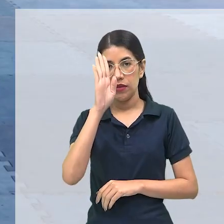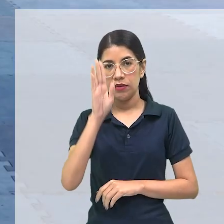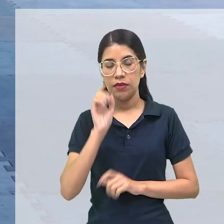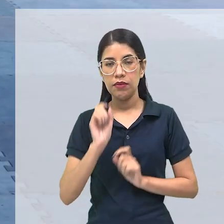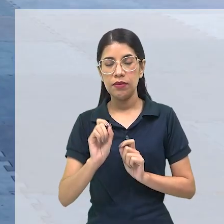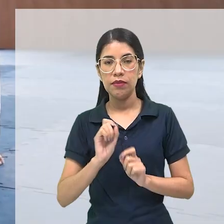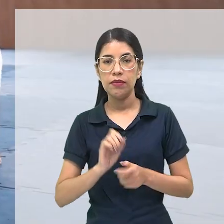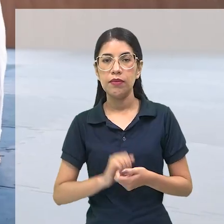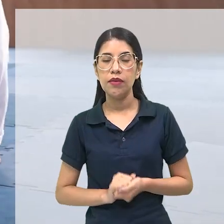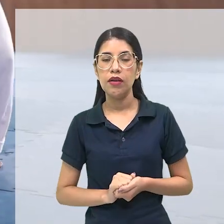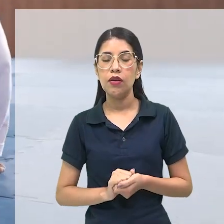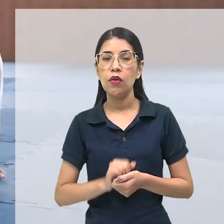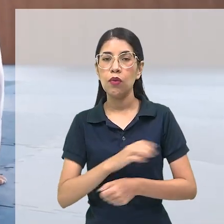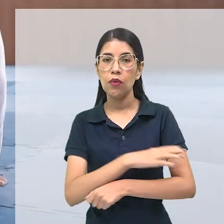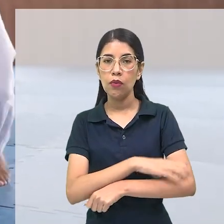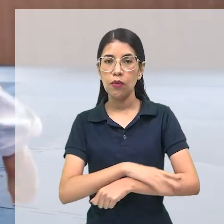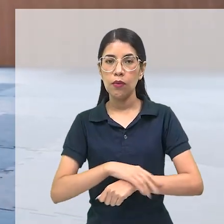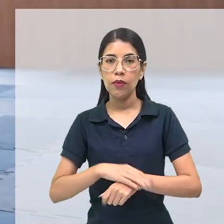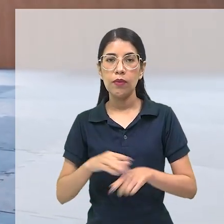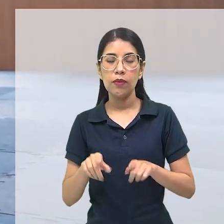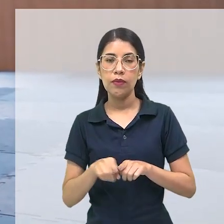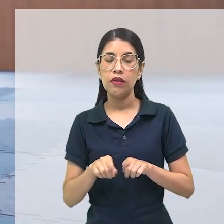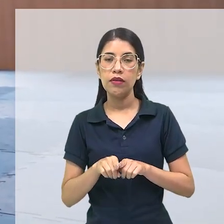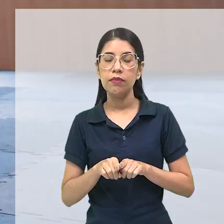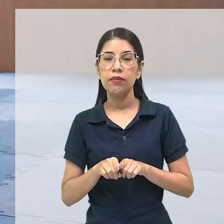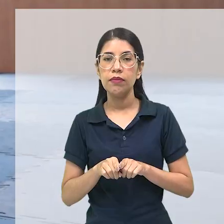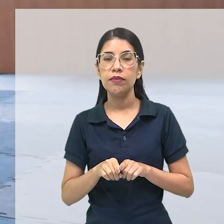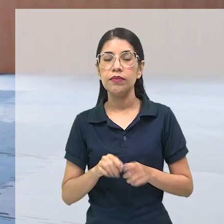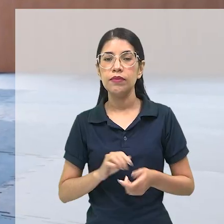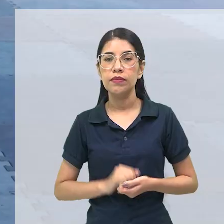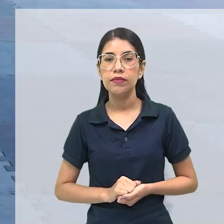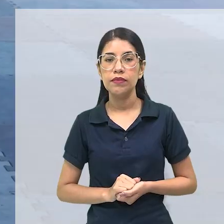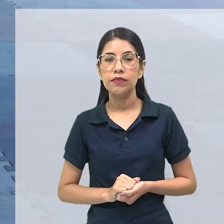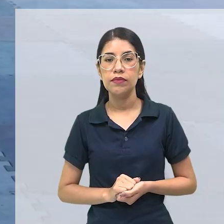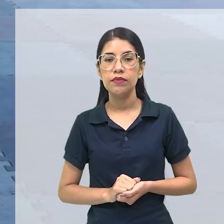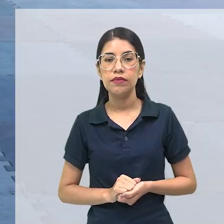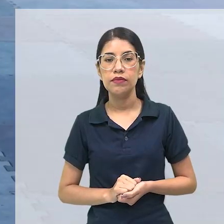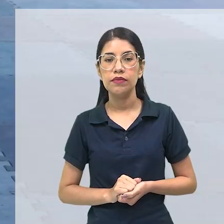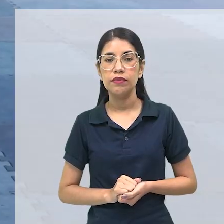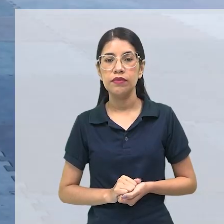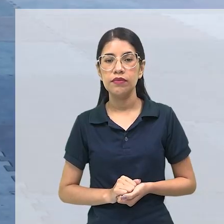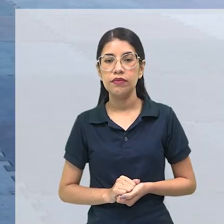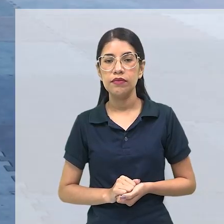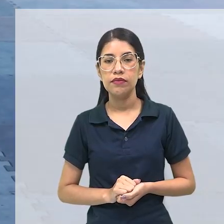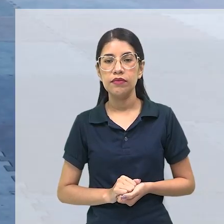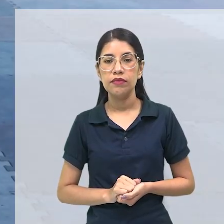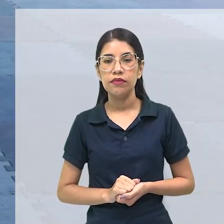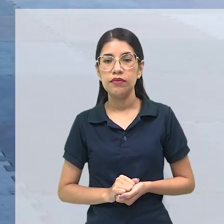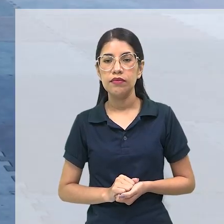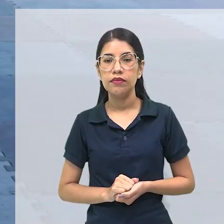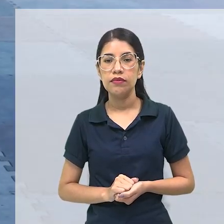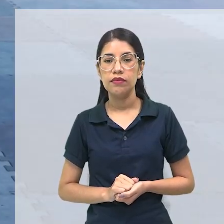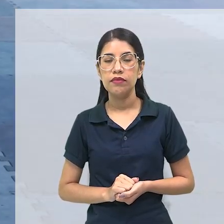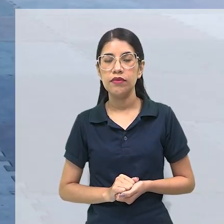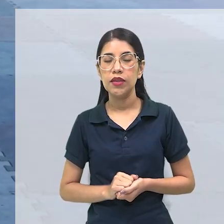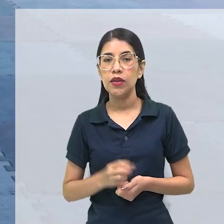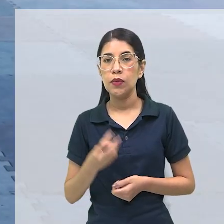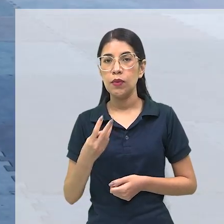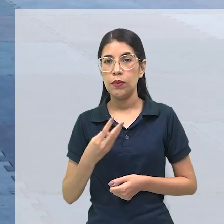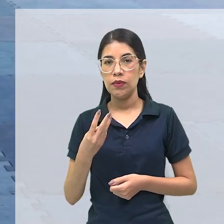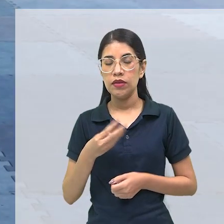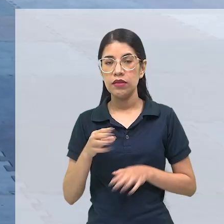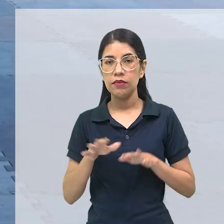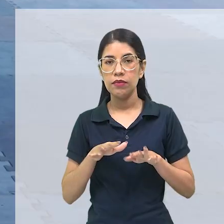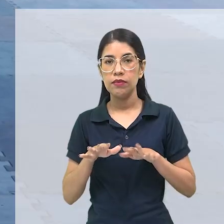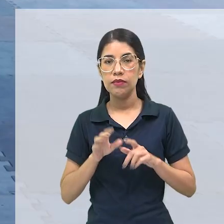aqui pelo braço, imobiliza e vai para a costa. Ok? Terceiro